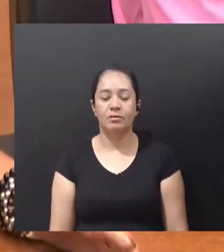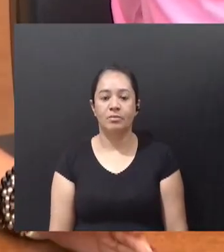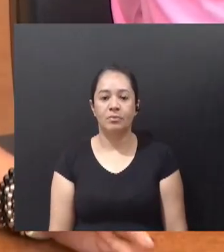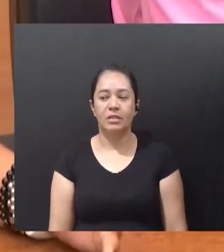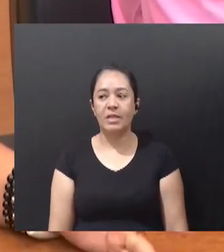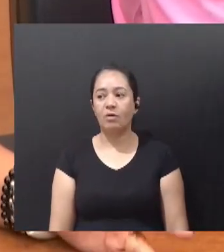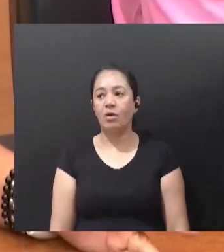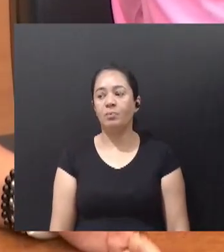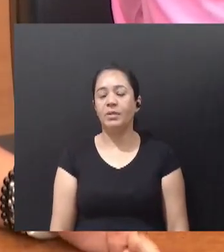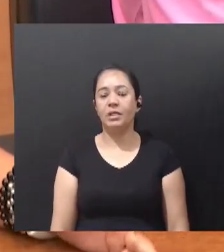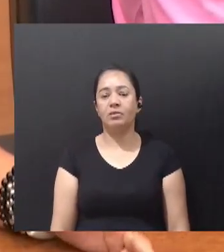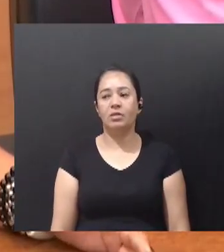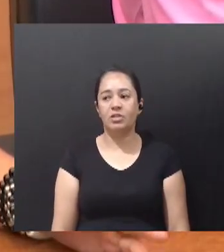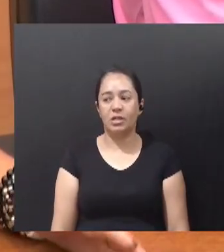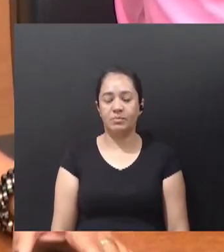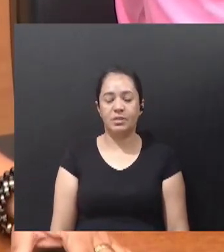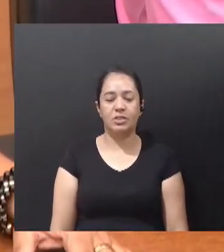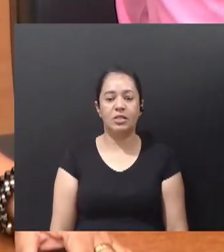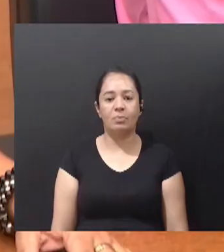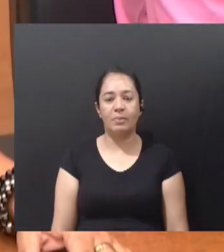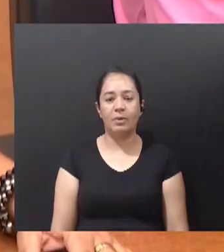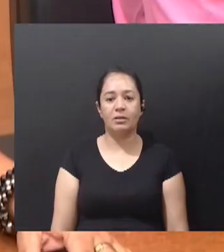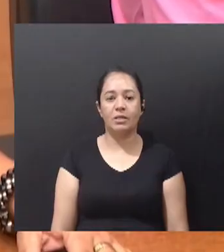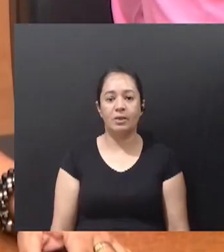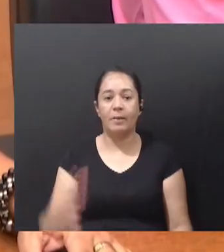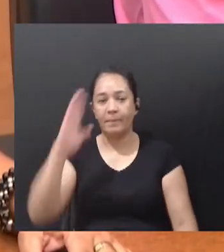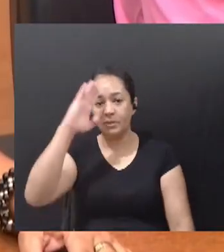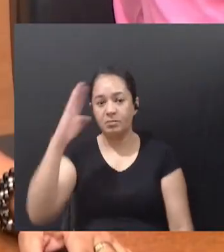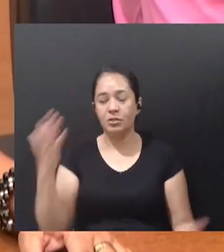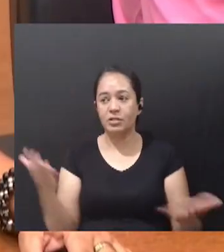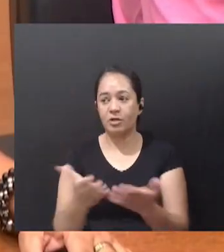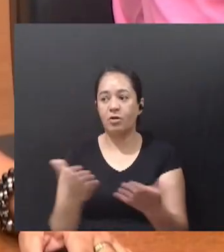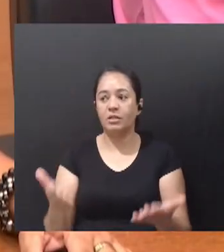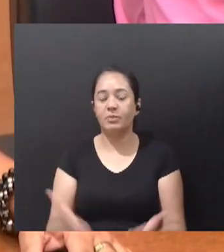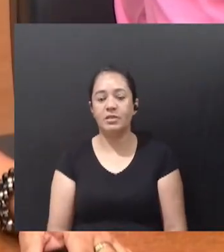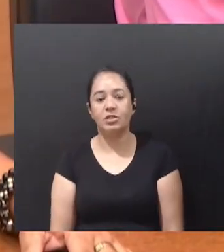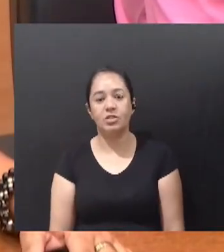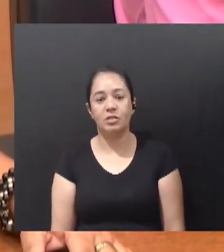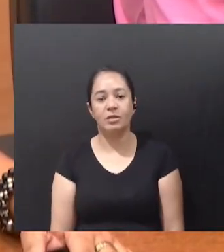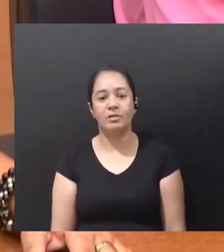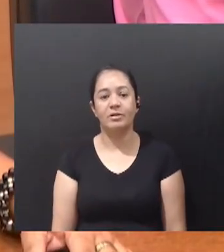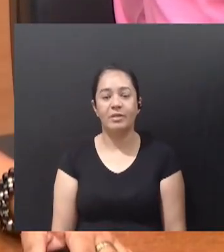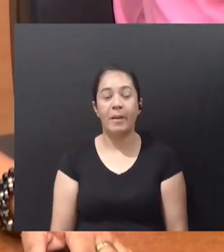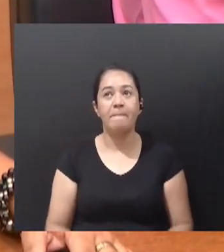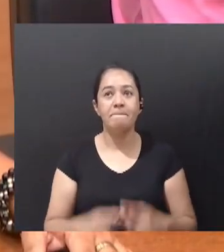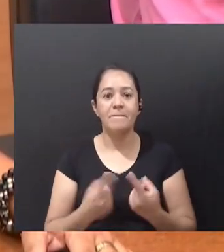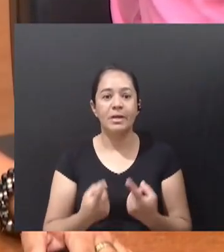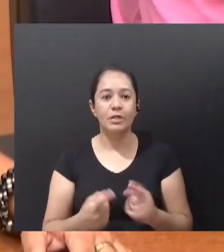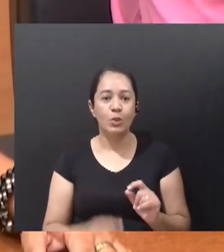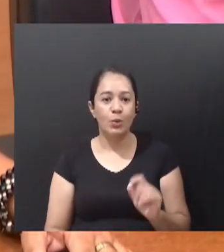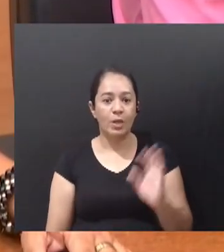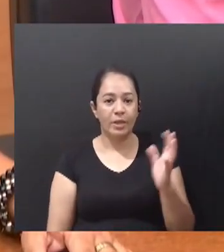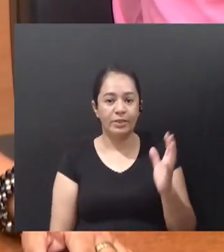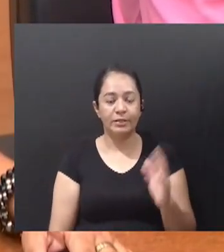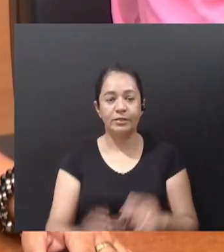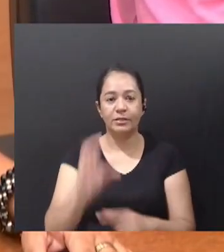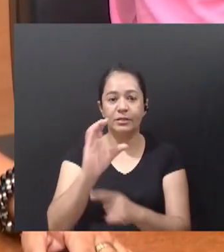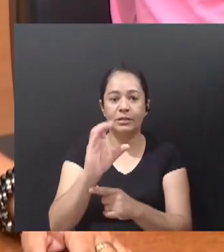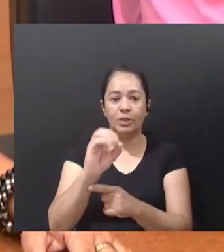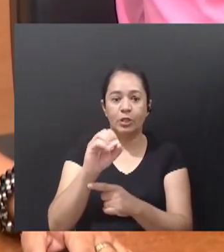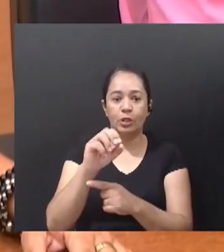assim, somente agora isso. E engraçado que o Condeparc aqui em Campinas ele